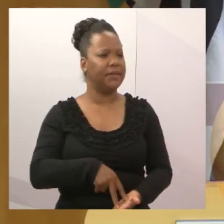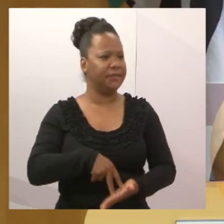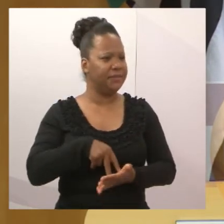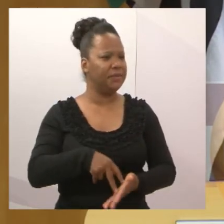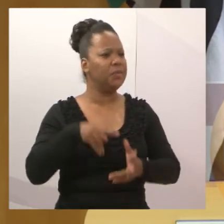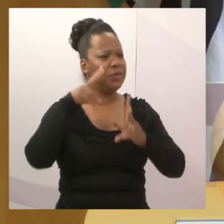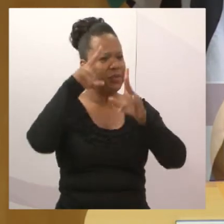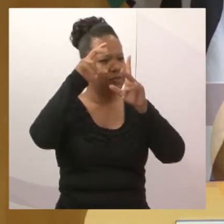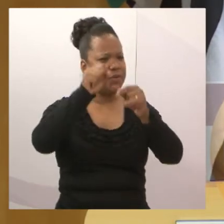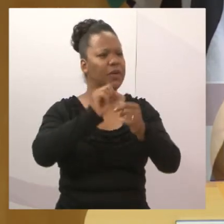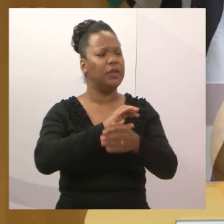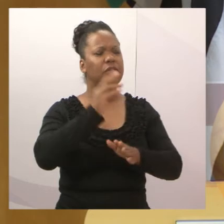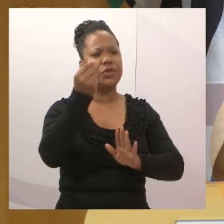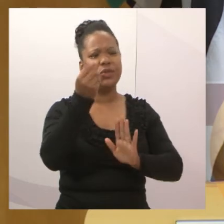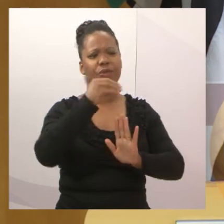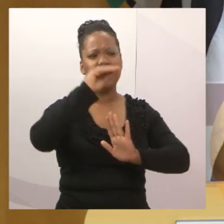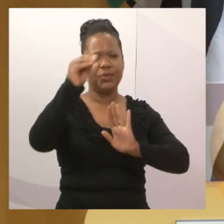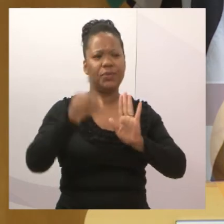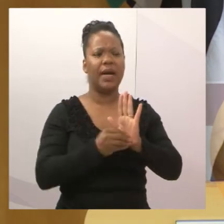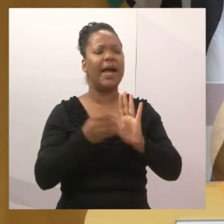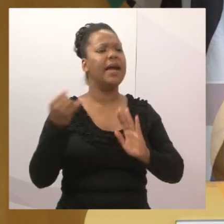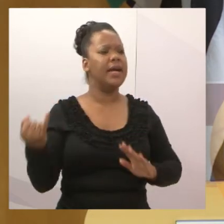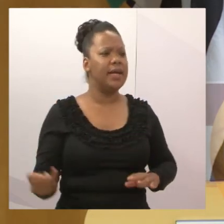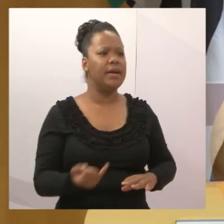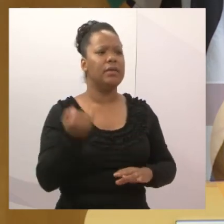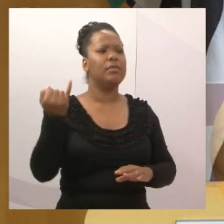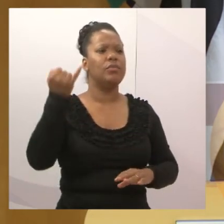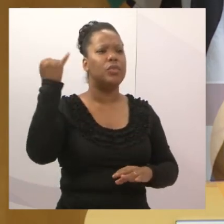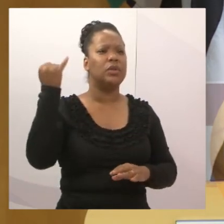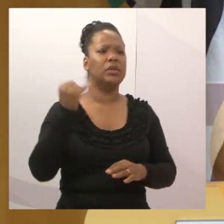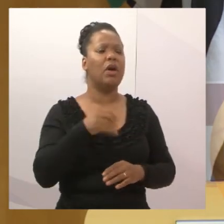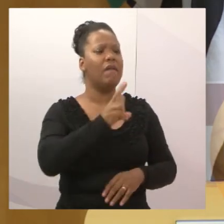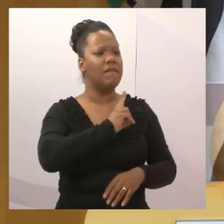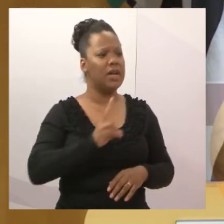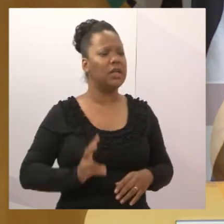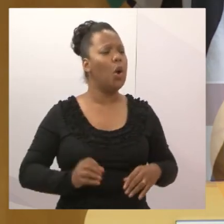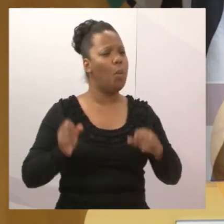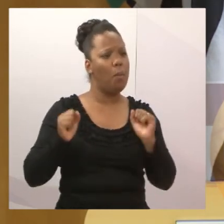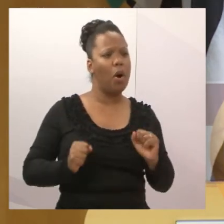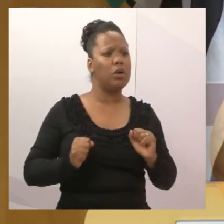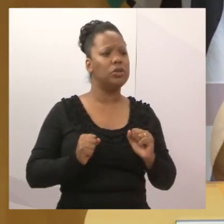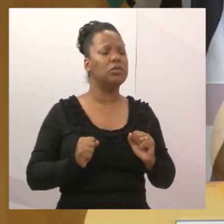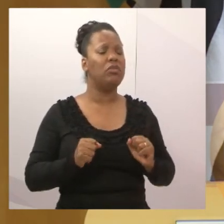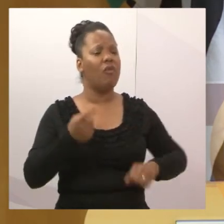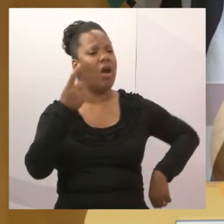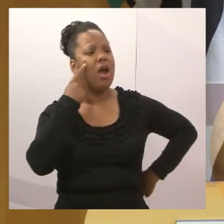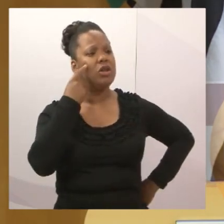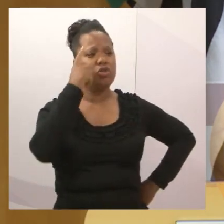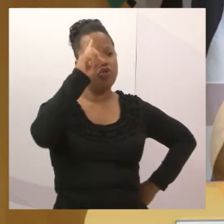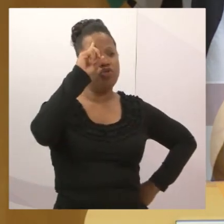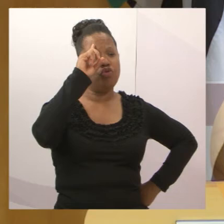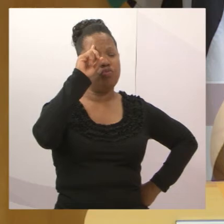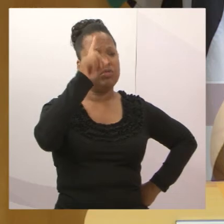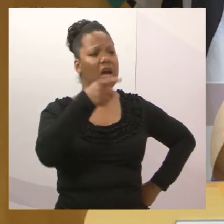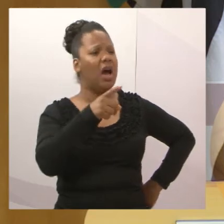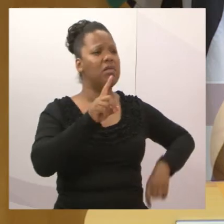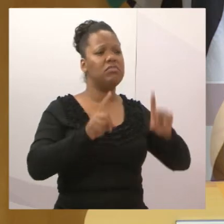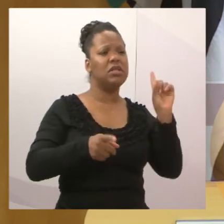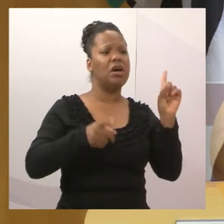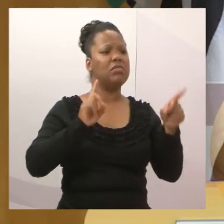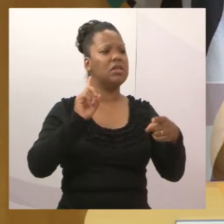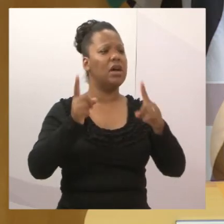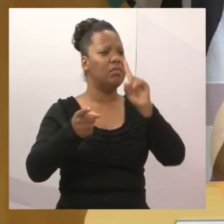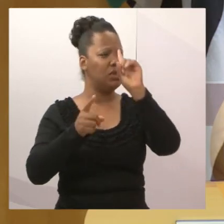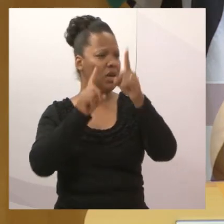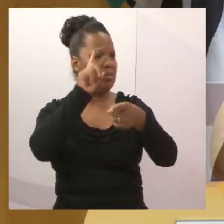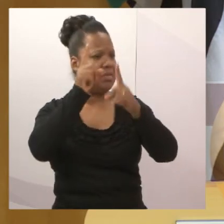forte, as emendas positivas, importantíssimas, né, porque agora o vereador pode designar aonde ele quer que aplique as emendas, né, a gente está aplicando aí a